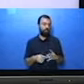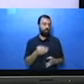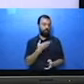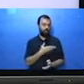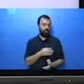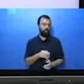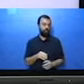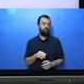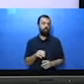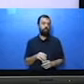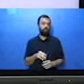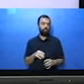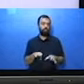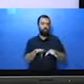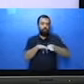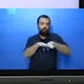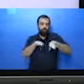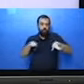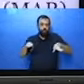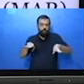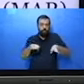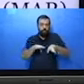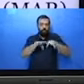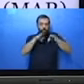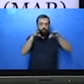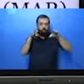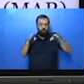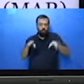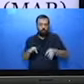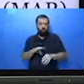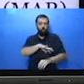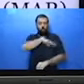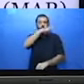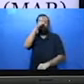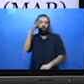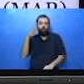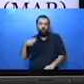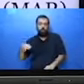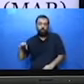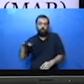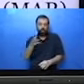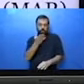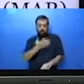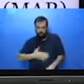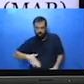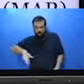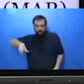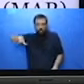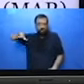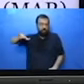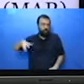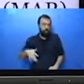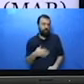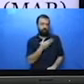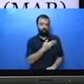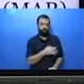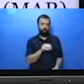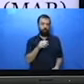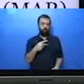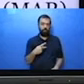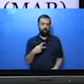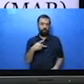planaltos, montanhas e depressões. Planícies. As planícies designam